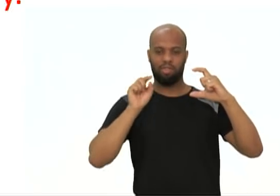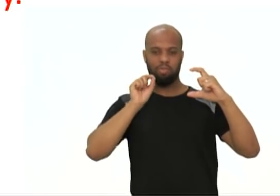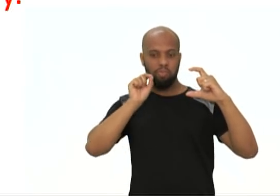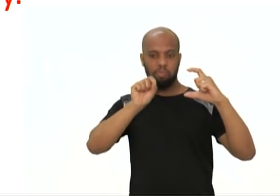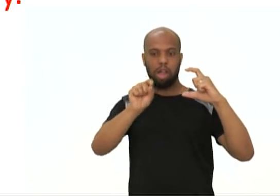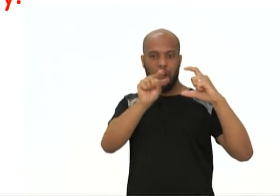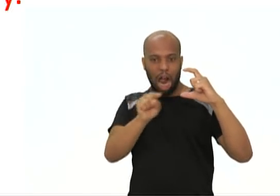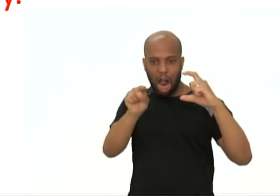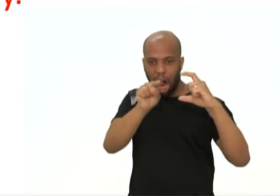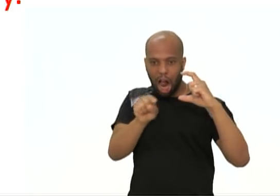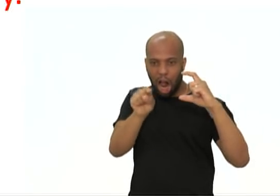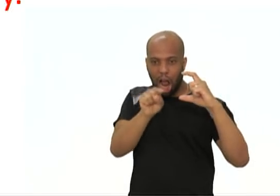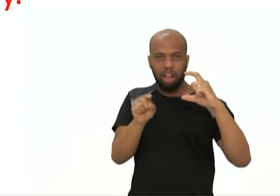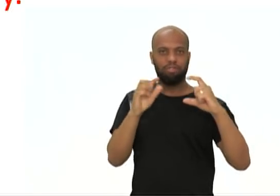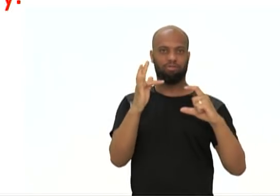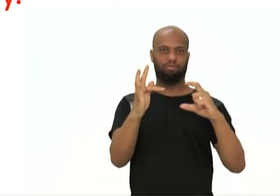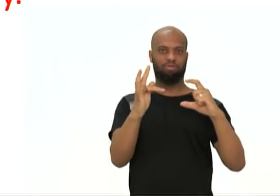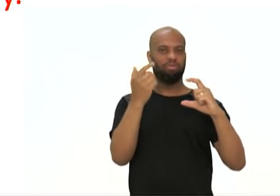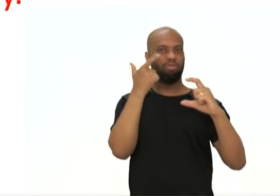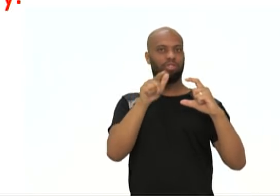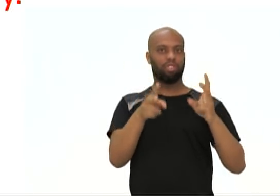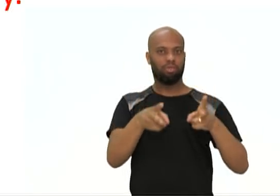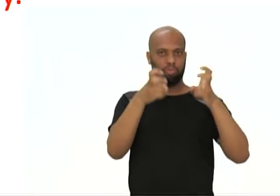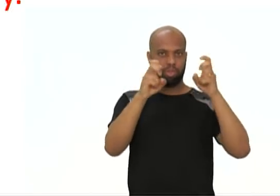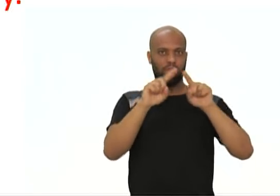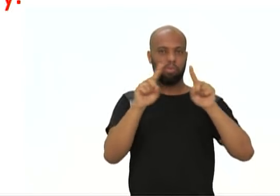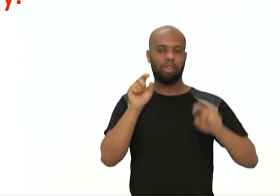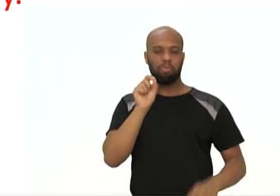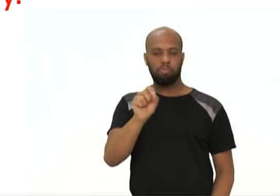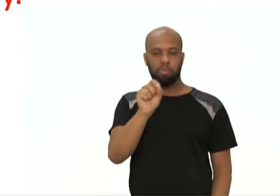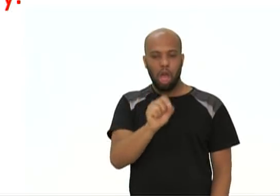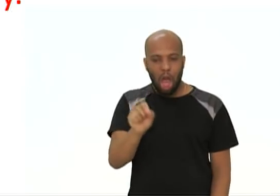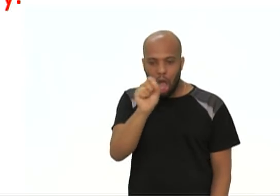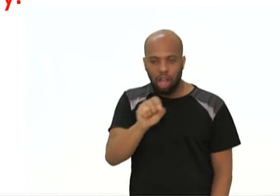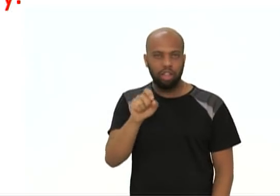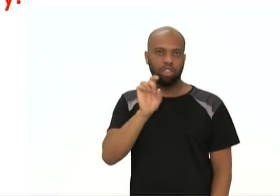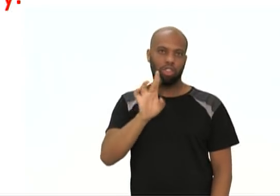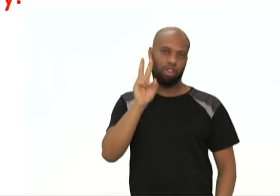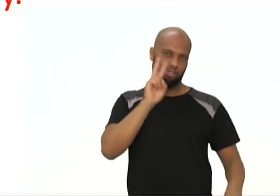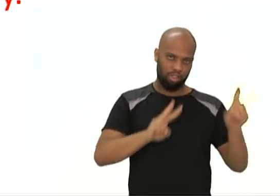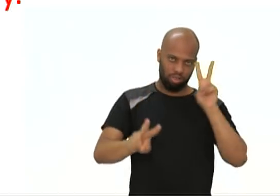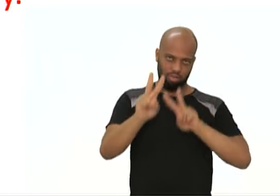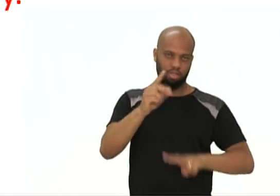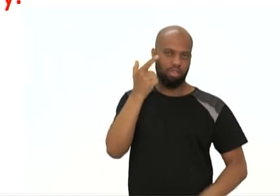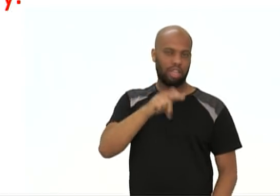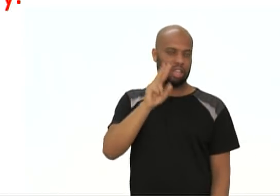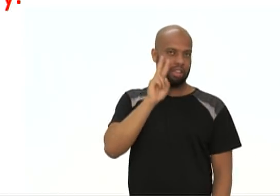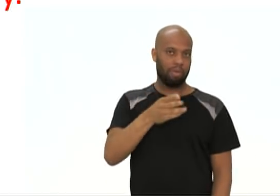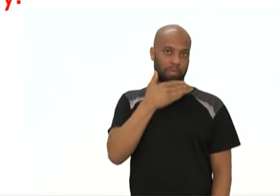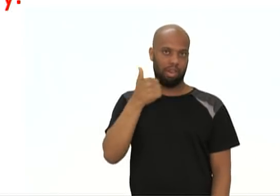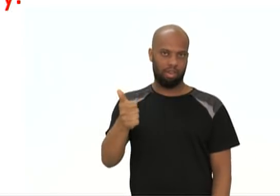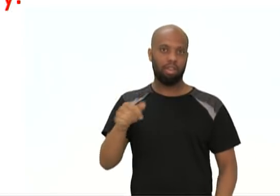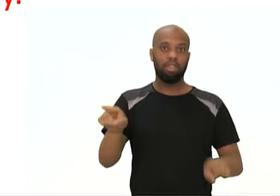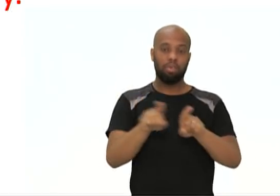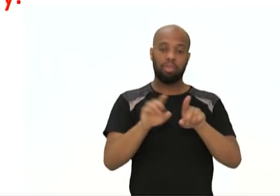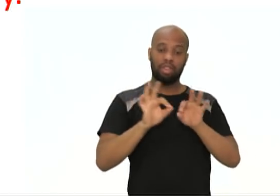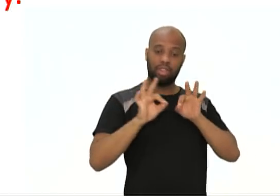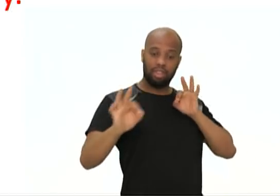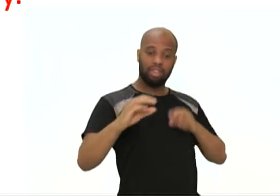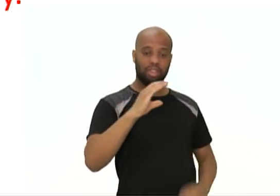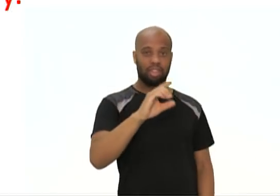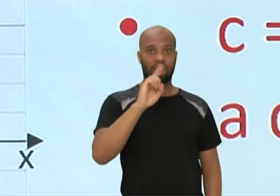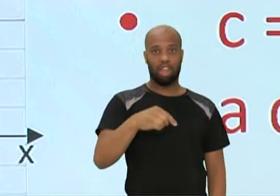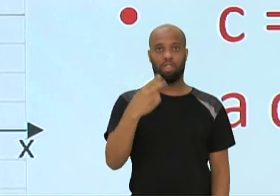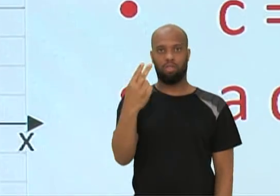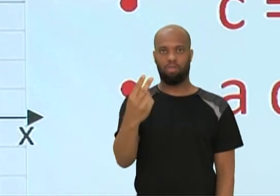todo mundo vai enxergar aí o foco, mas os pontos não são tão grandes assim, é só para ficar visual, tá, gente? A distância C equivale